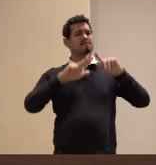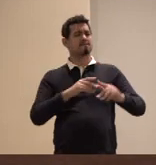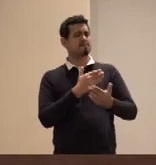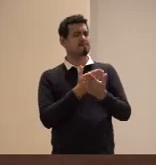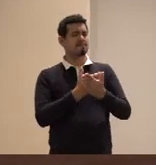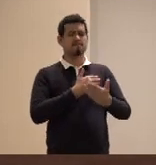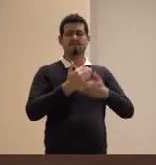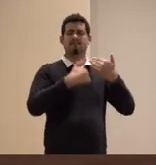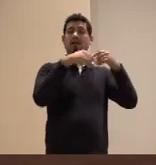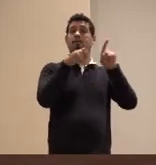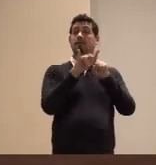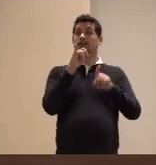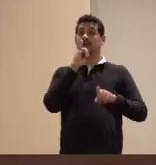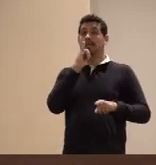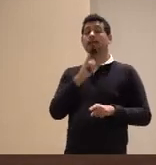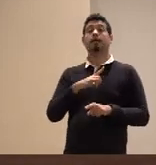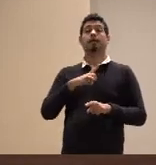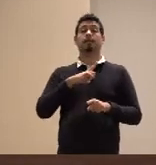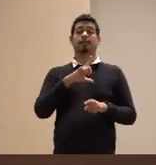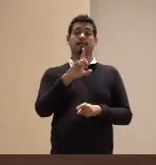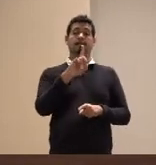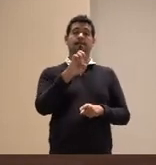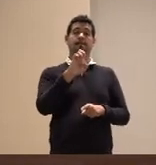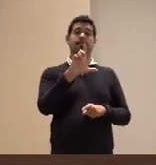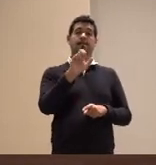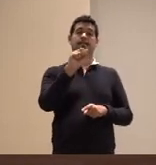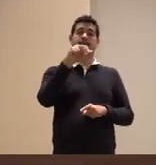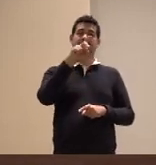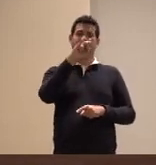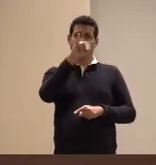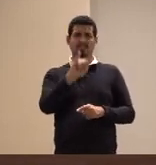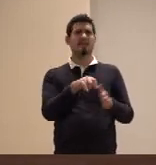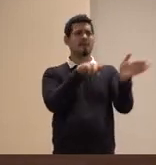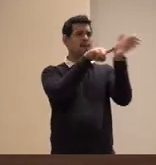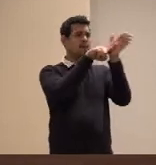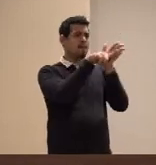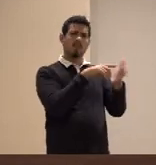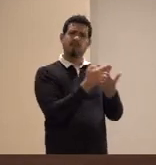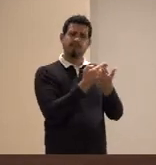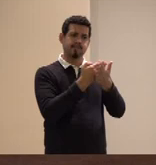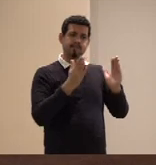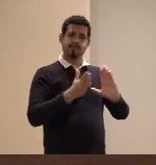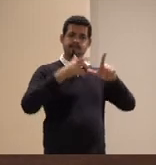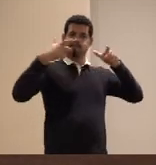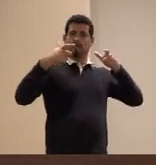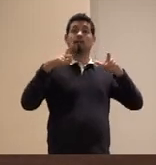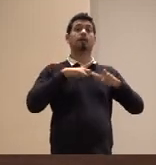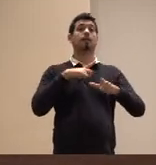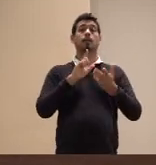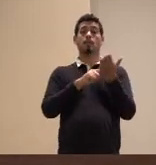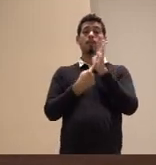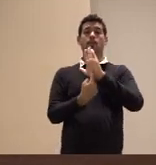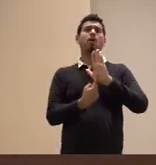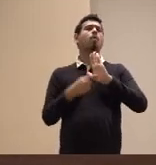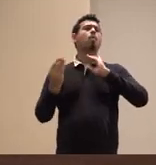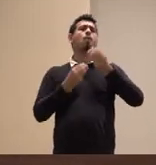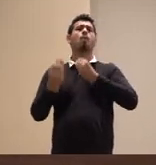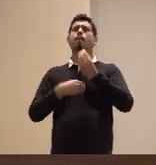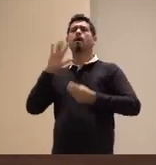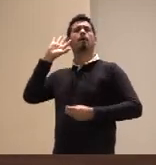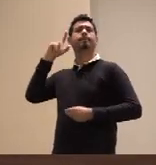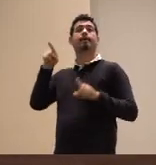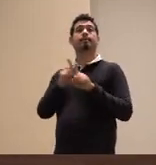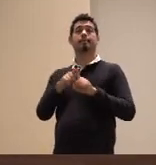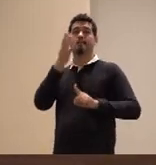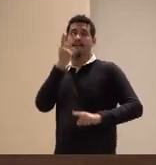estudos da The Lancet, que tem grandes estudos e pesquisas, que traz o que ocorre para